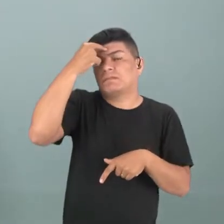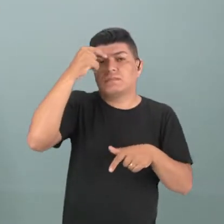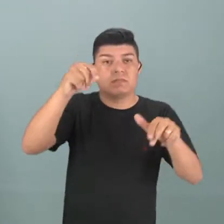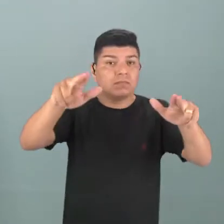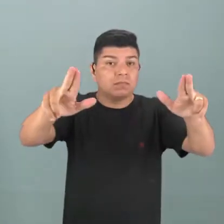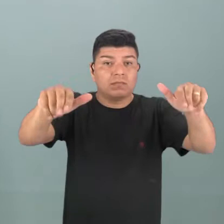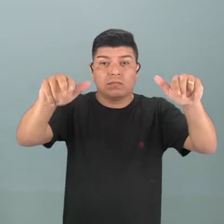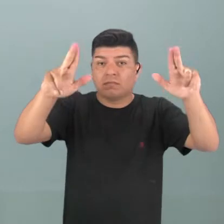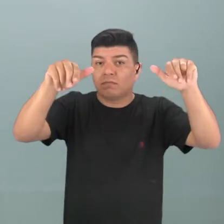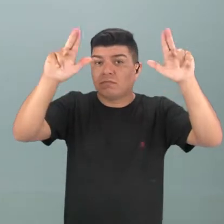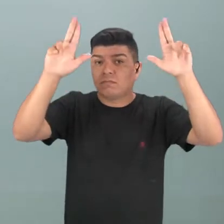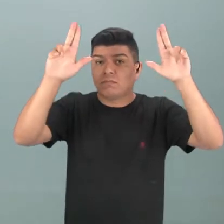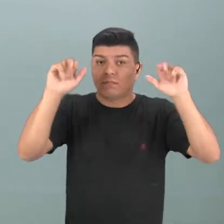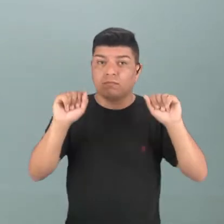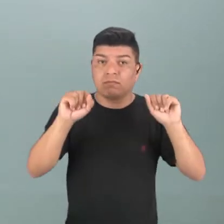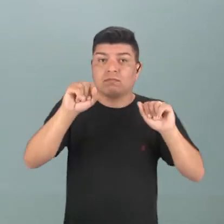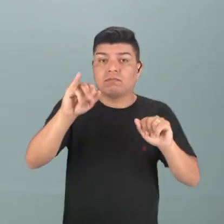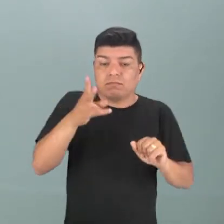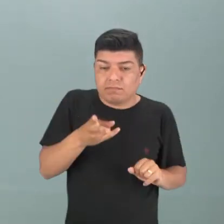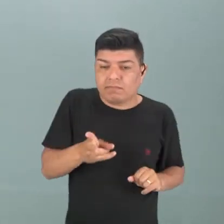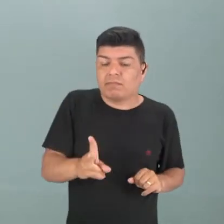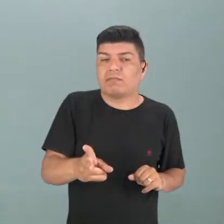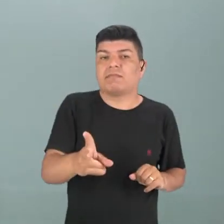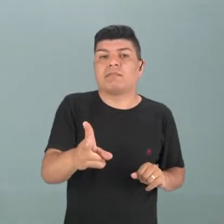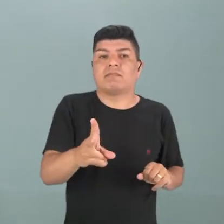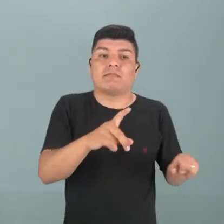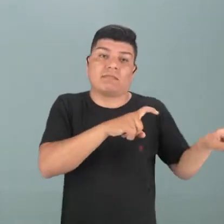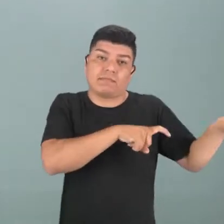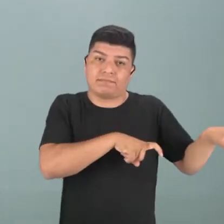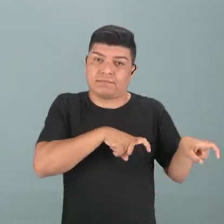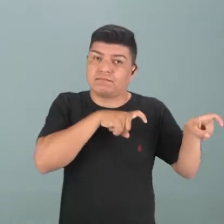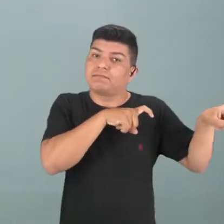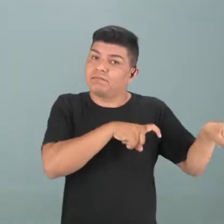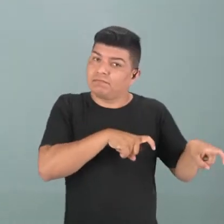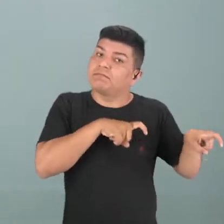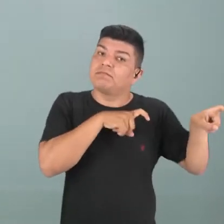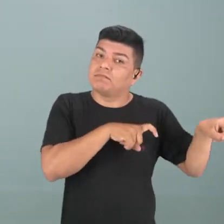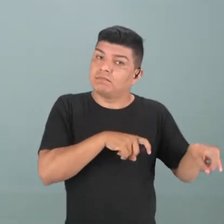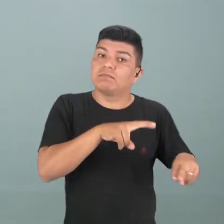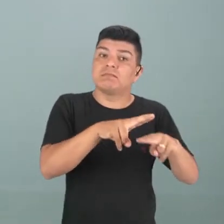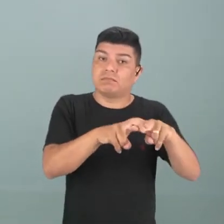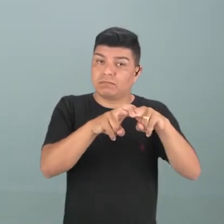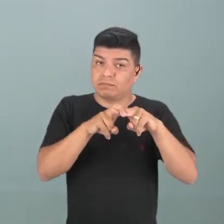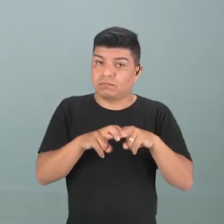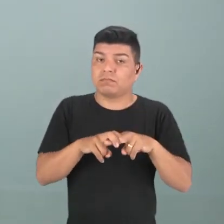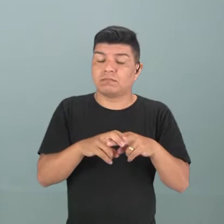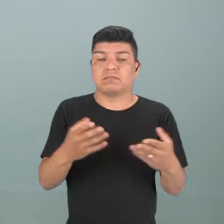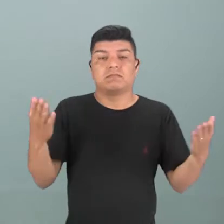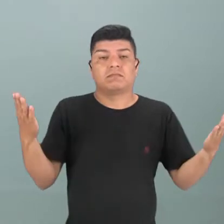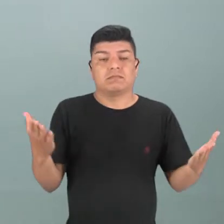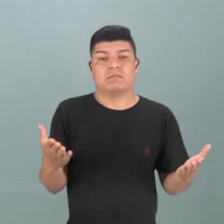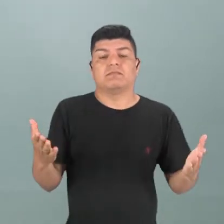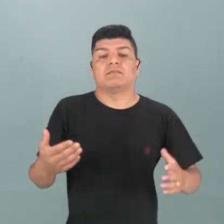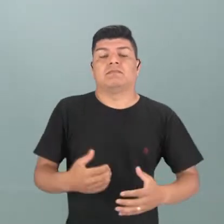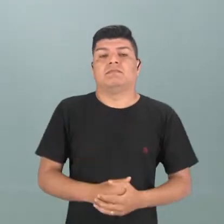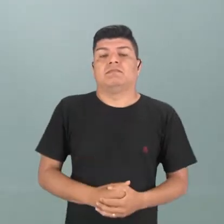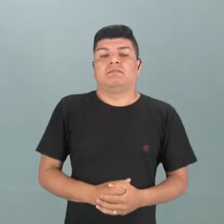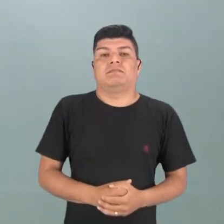nunca teriam desenvolvido se você tivesse continuado, né, lá na zona rural. E nós vamos falar um pouco,